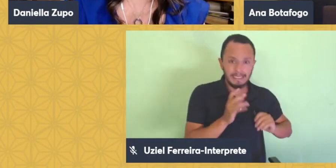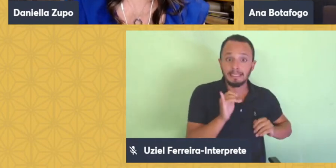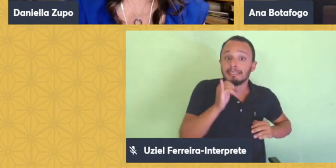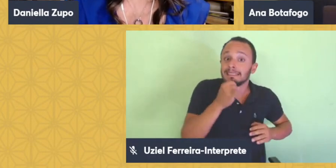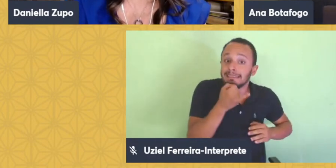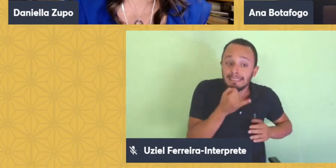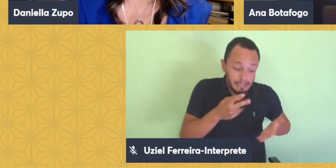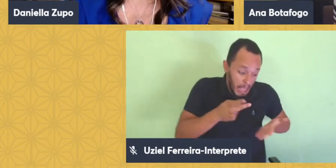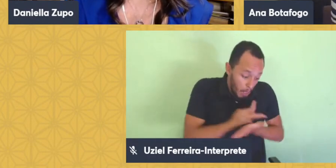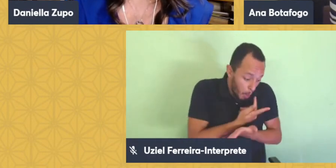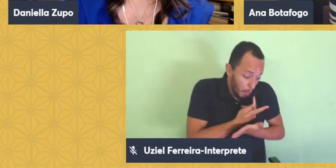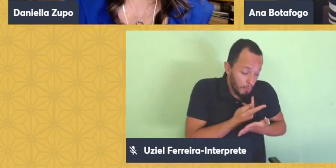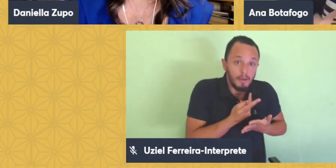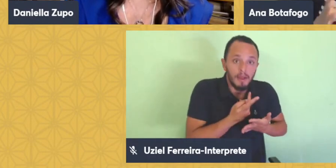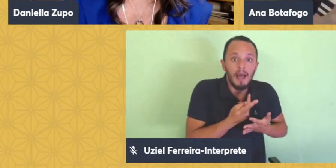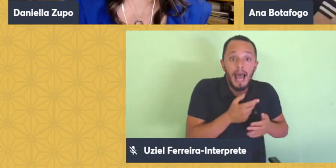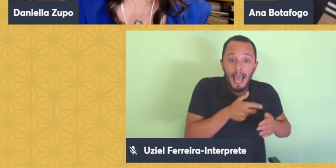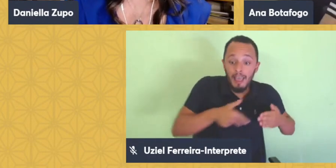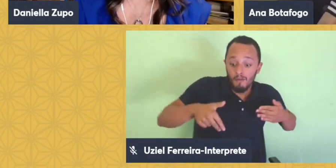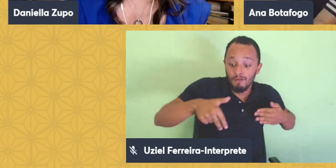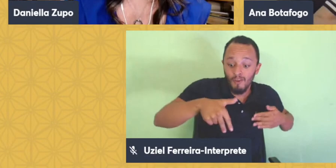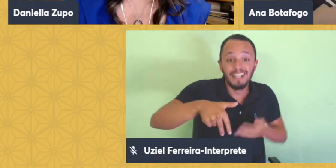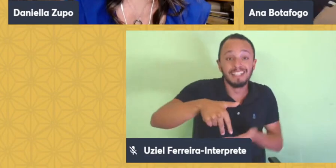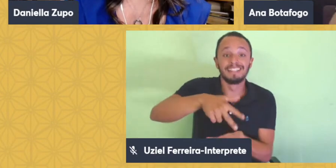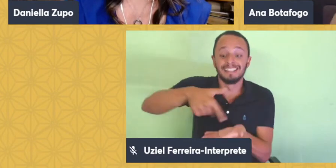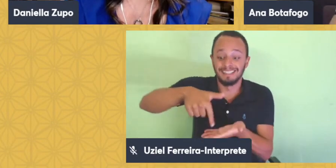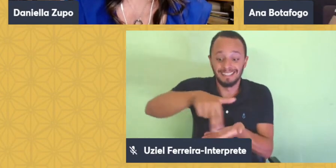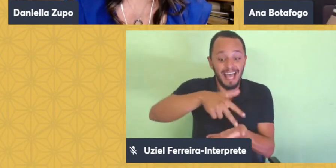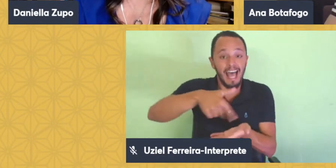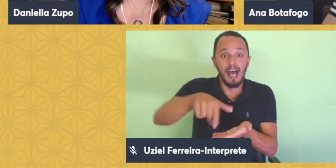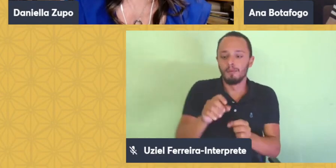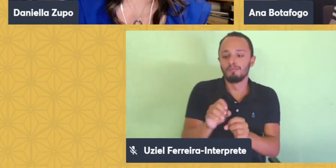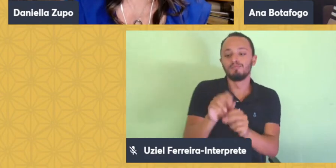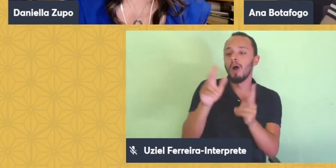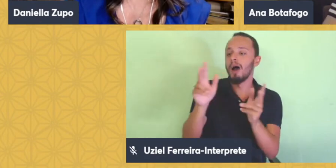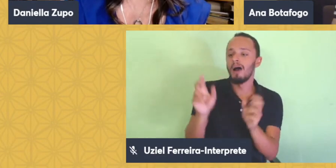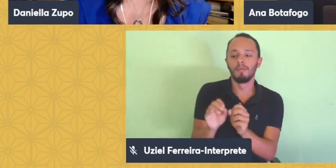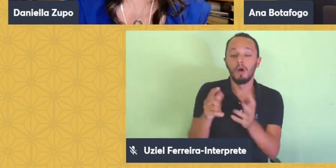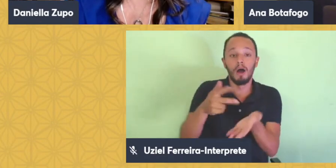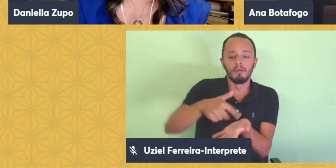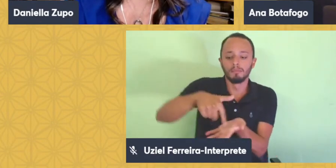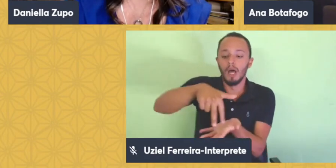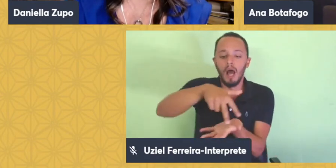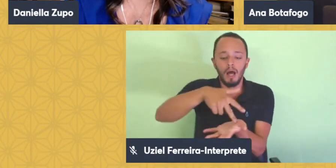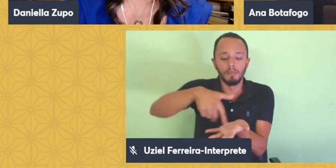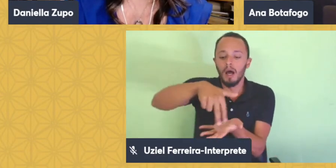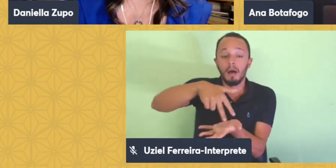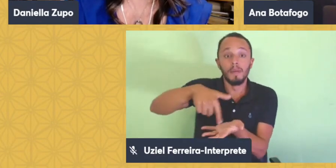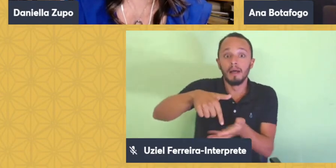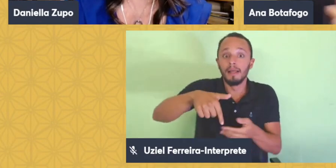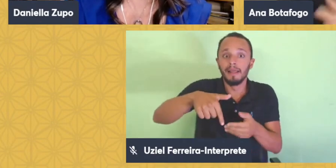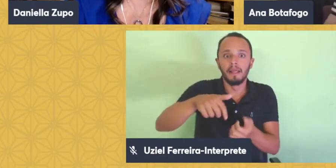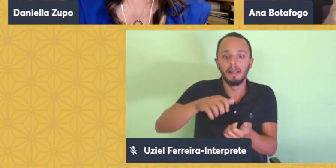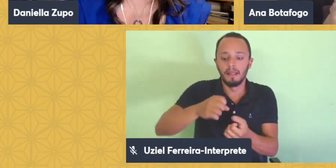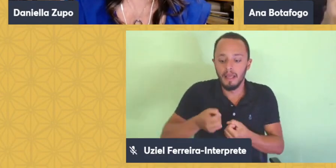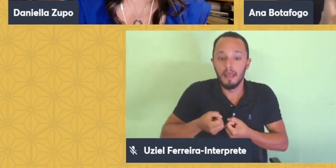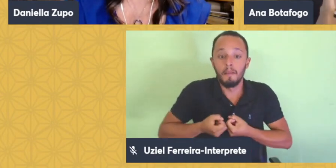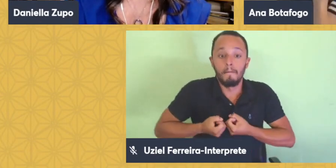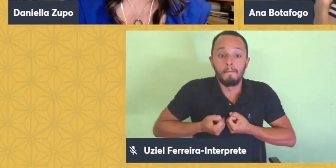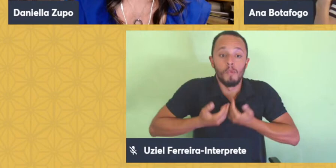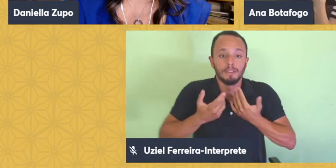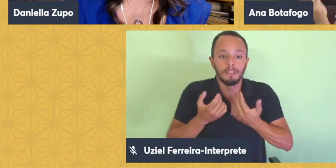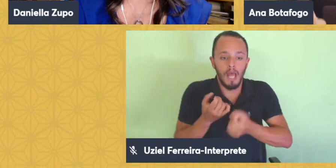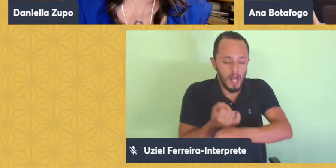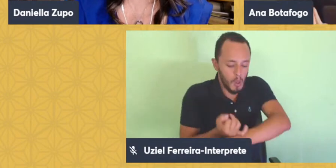de uma profissional da dança que nesse momento vai estar transmitindo uma outra emoção então para